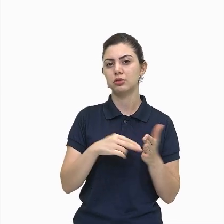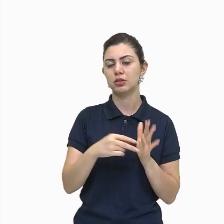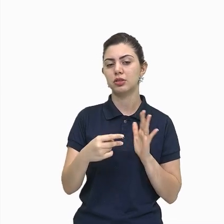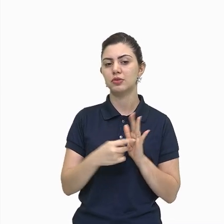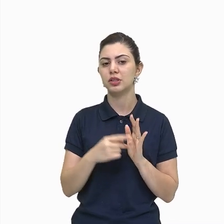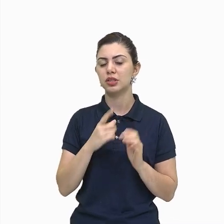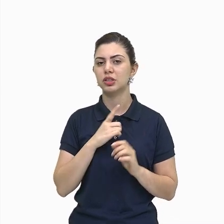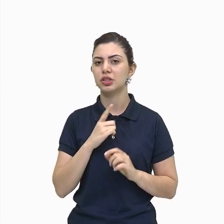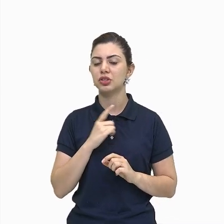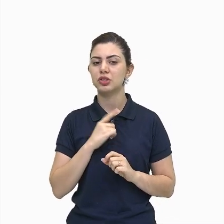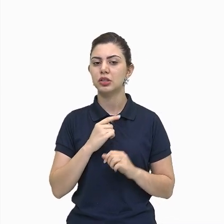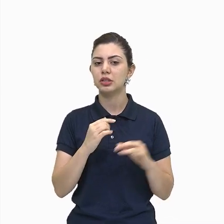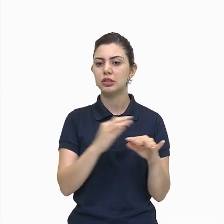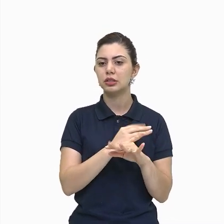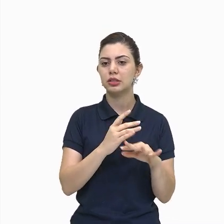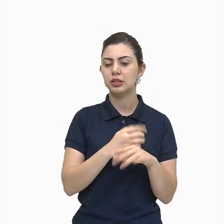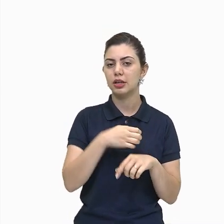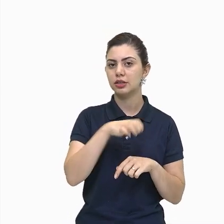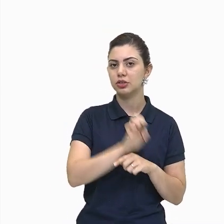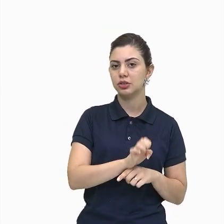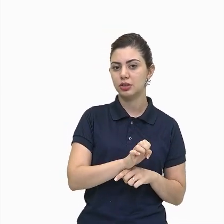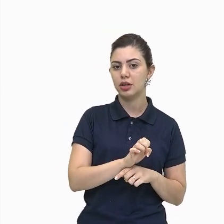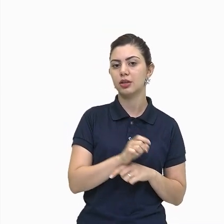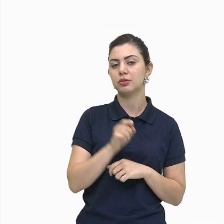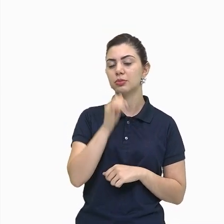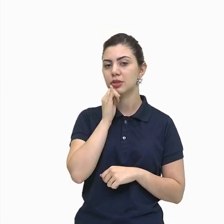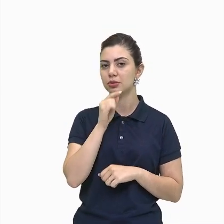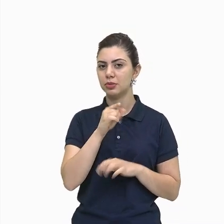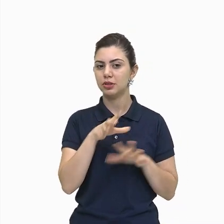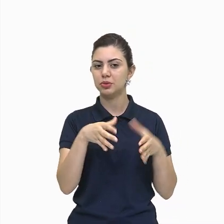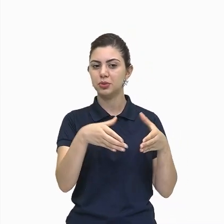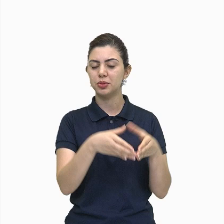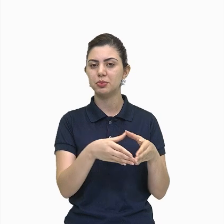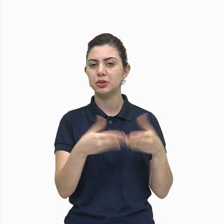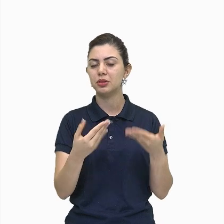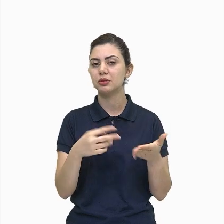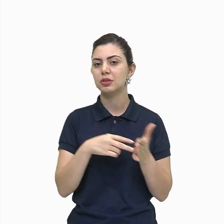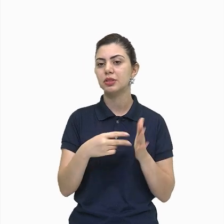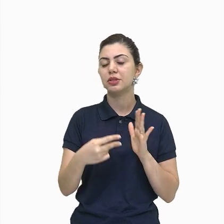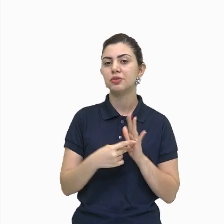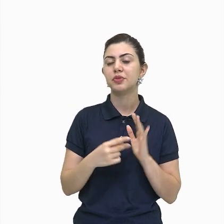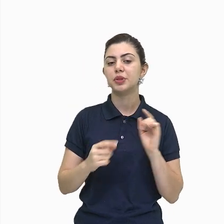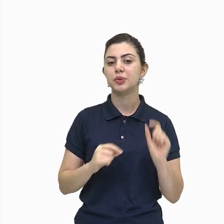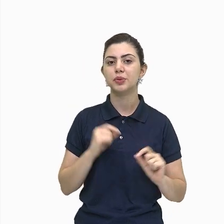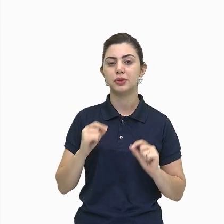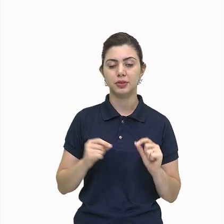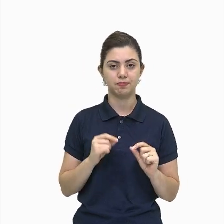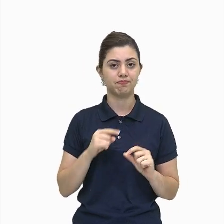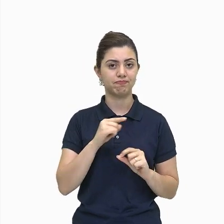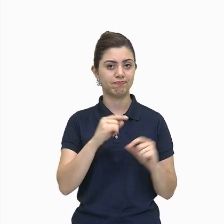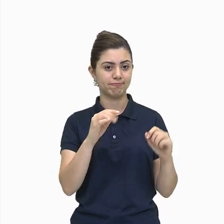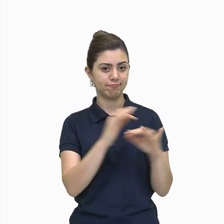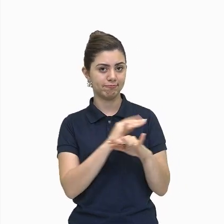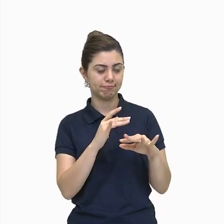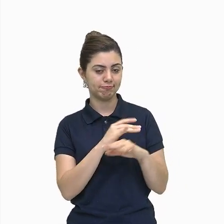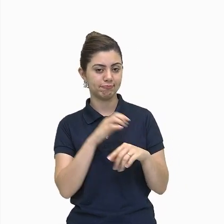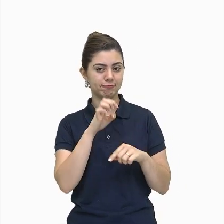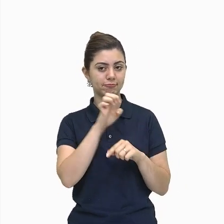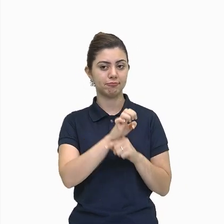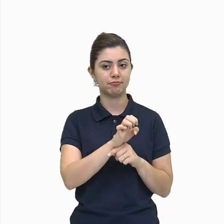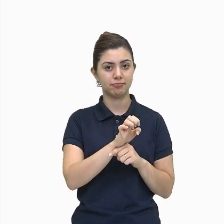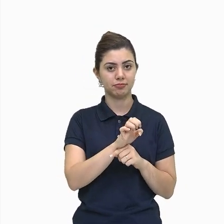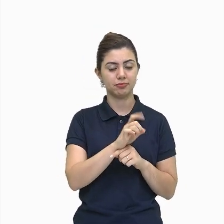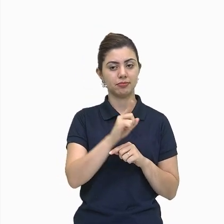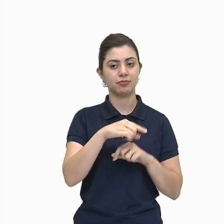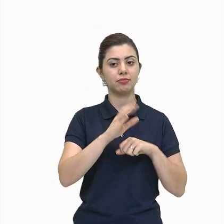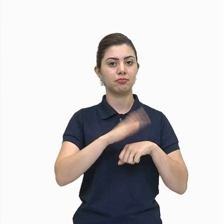existiam cidades-estado, a exemplo dos iorubás, nós estamos dizendo, então, também que essas cidades-estados eram